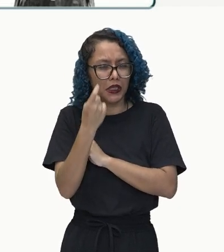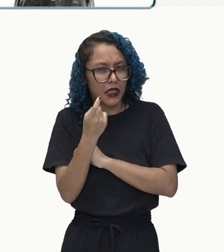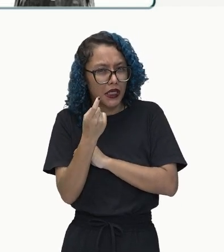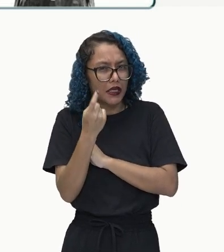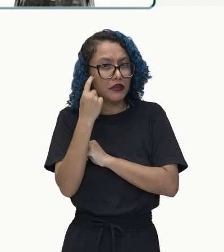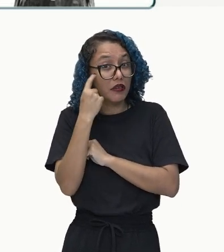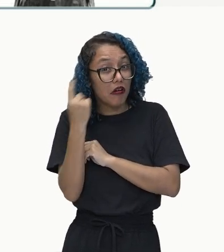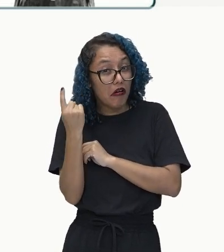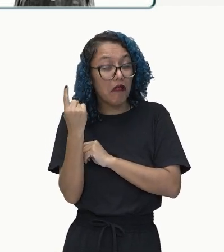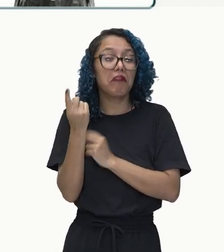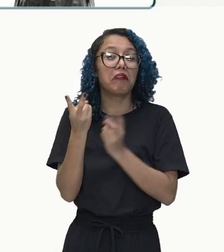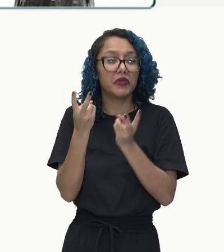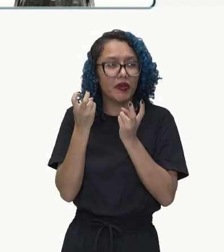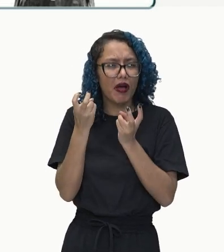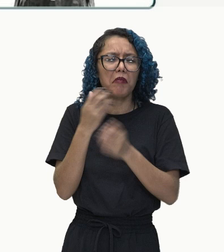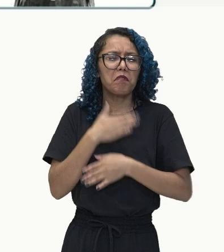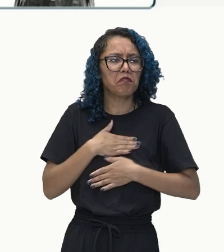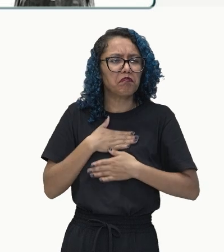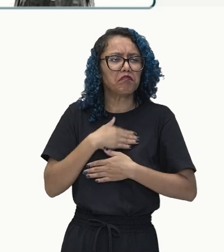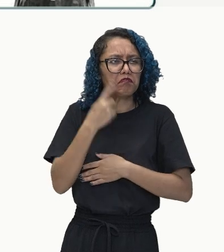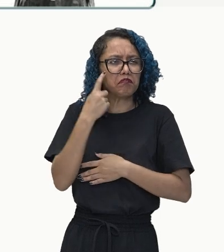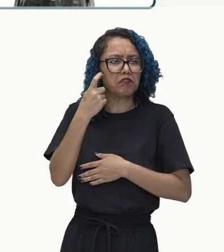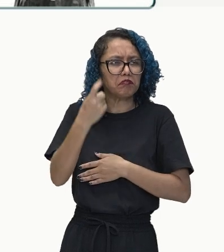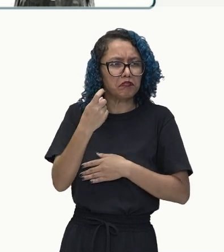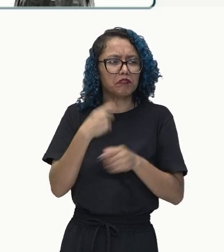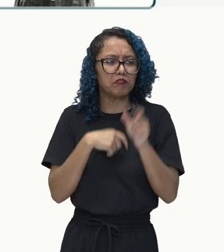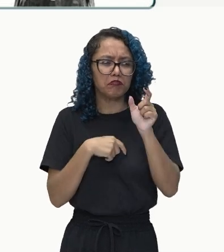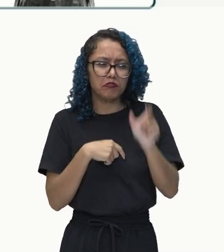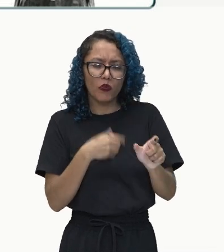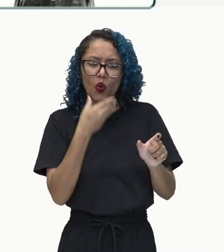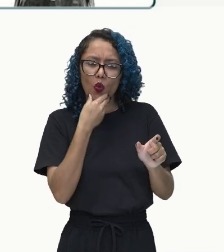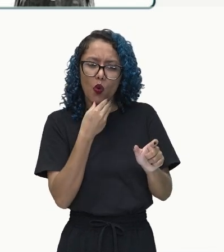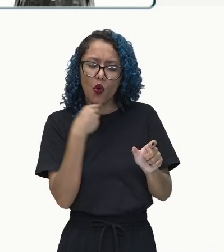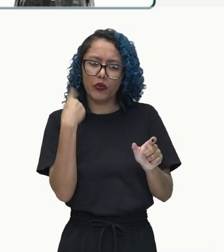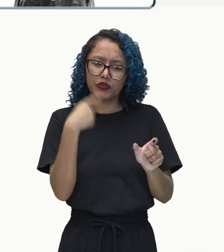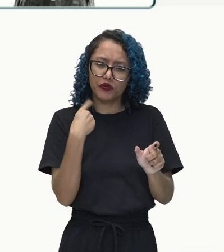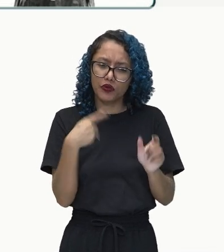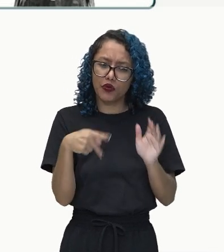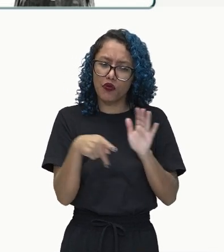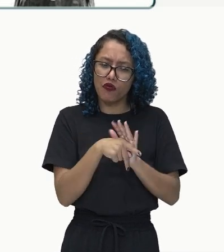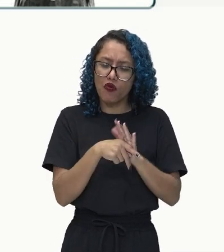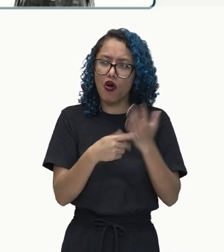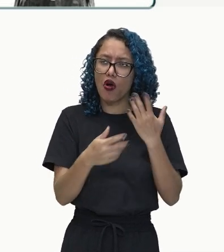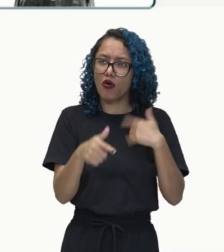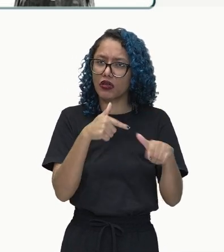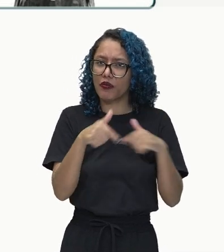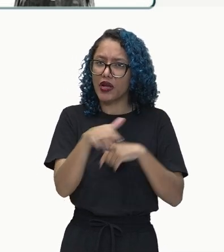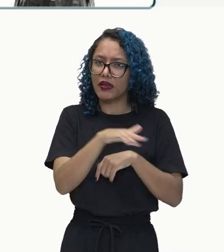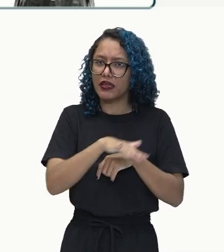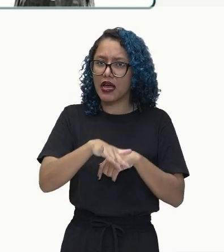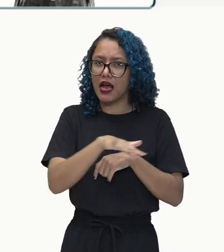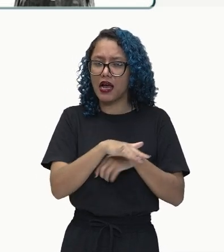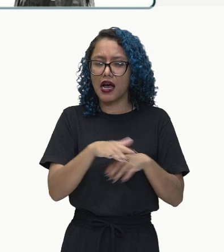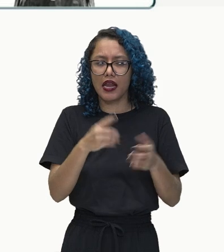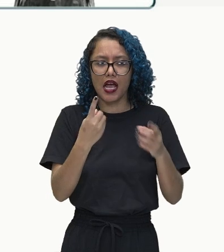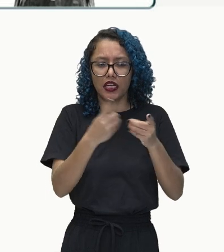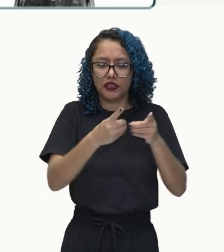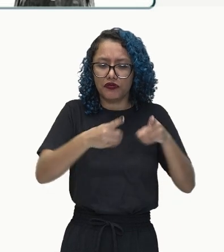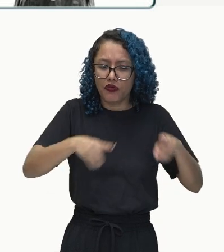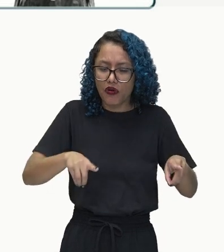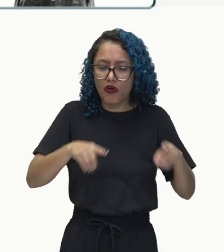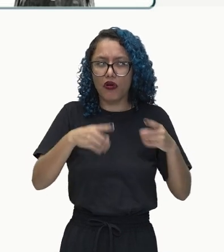opa, eu gostei desse enredo, é interessante, né? Um advogado especializado em divórcios, separações e acordos